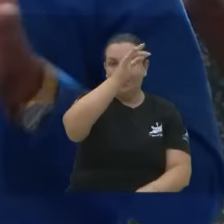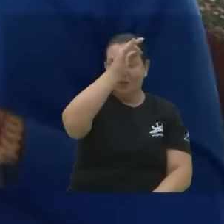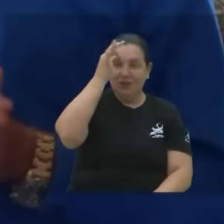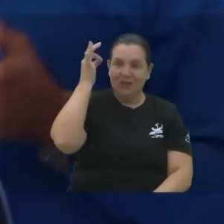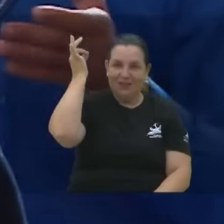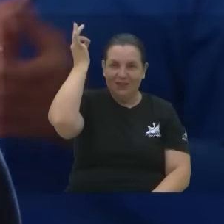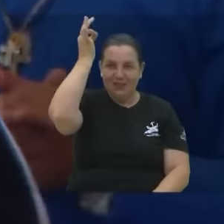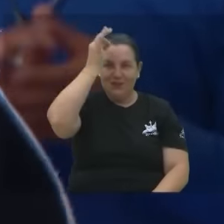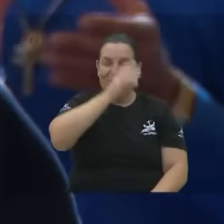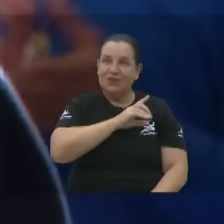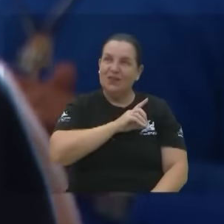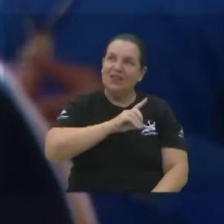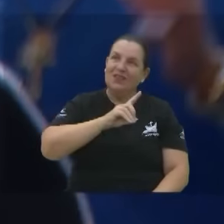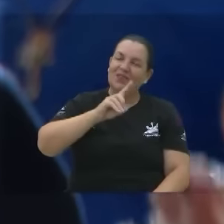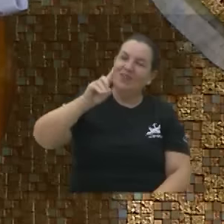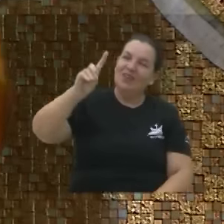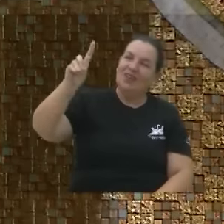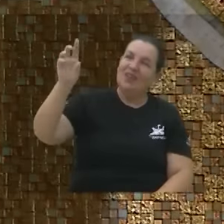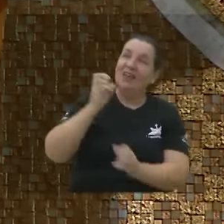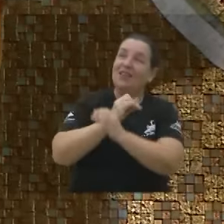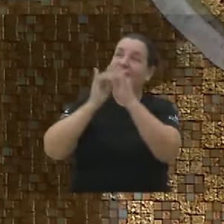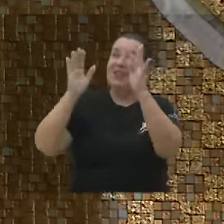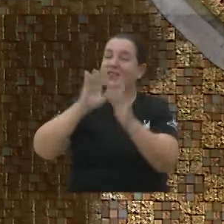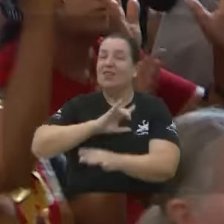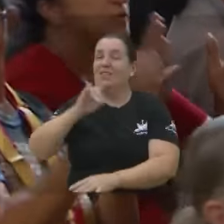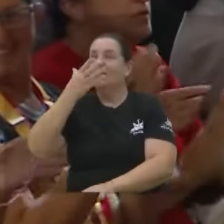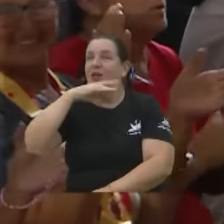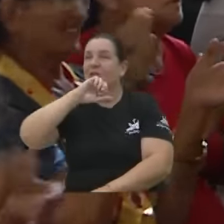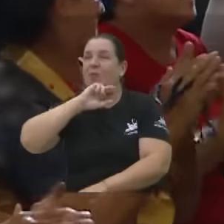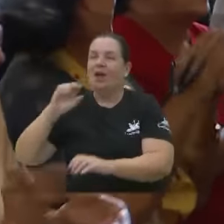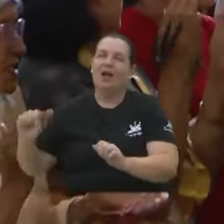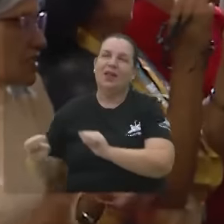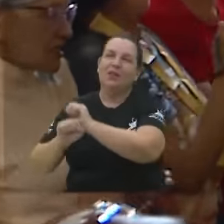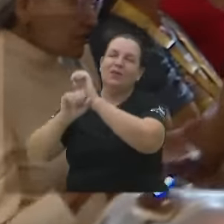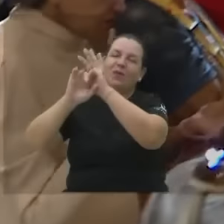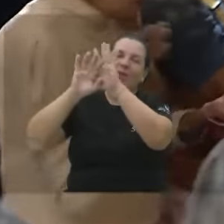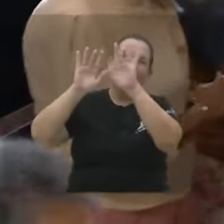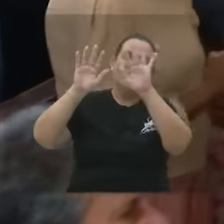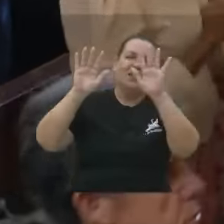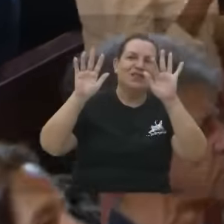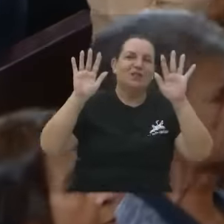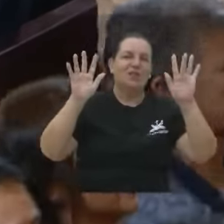o Espírito Divino. Glória a Deus, de Deus Pai no